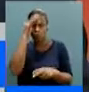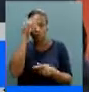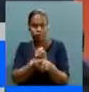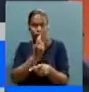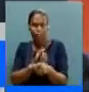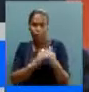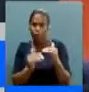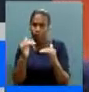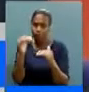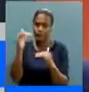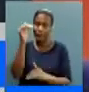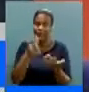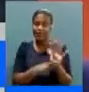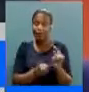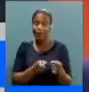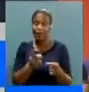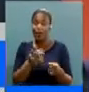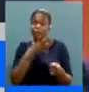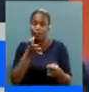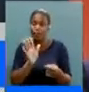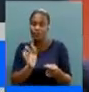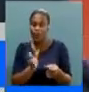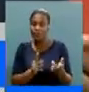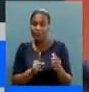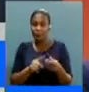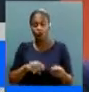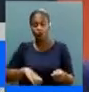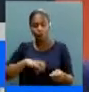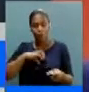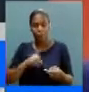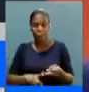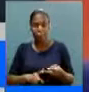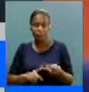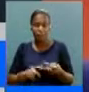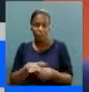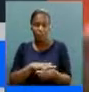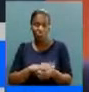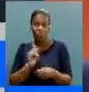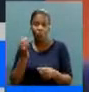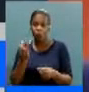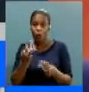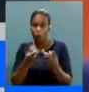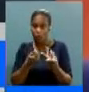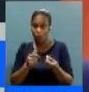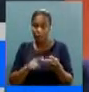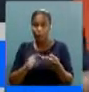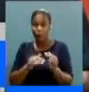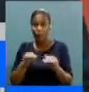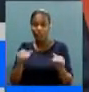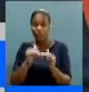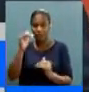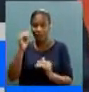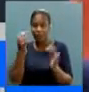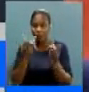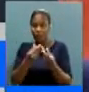estado a aumentar nomeadamente os indicadores que fiz referência o indicador de confiança o indicador de clima econômico o nível de crescimento da economia o